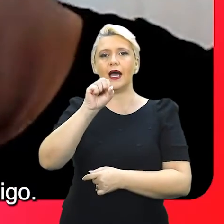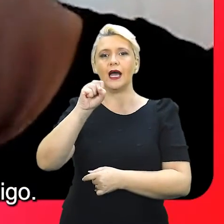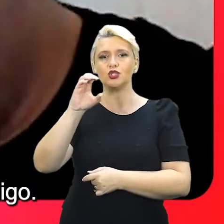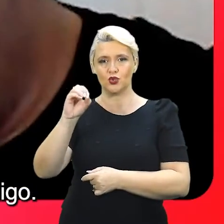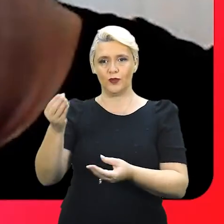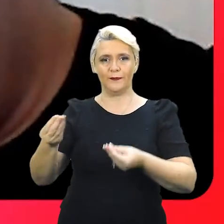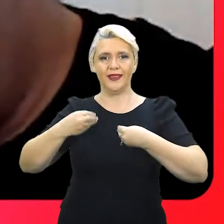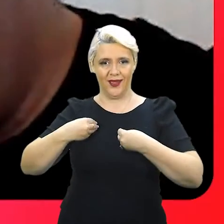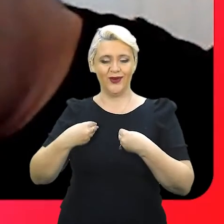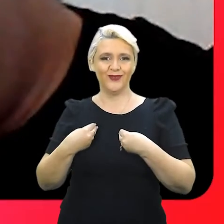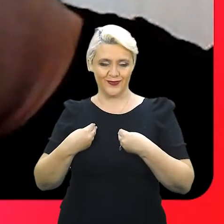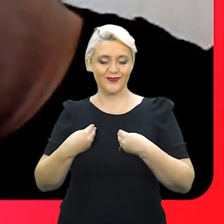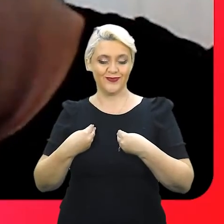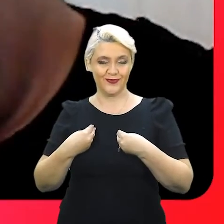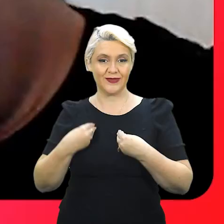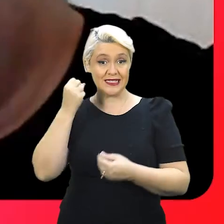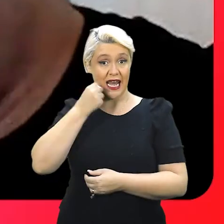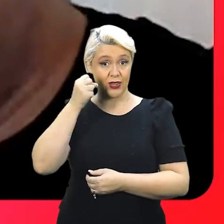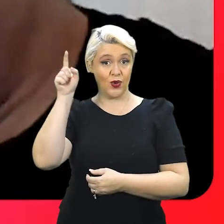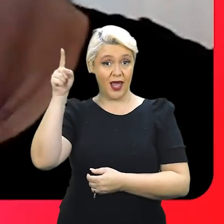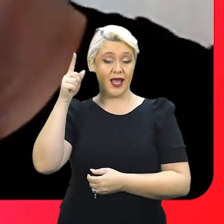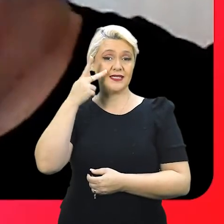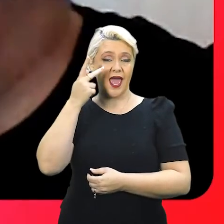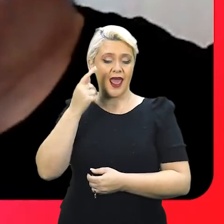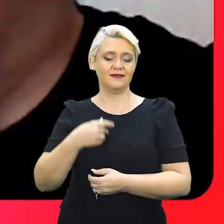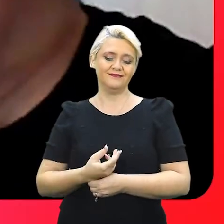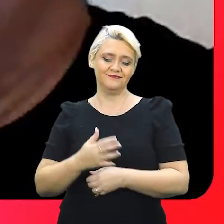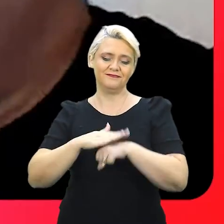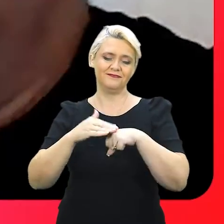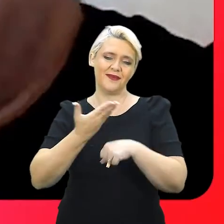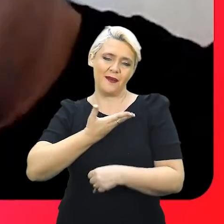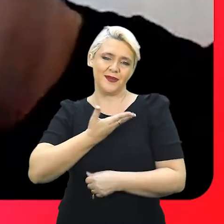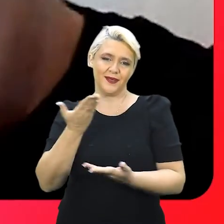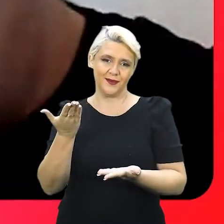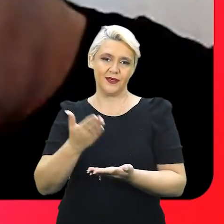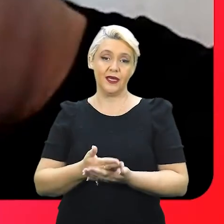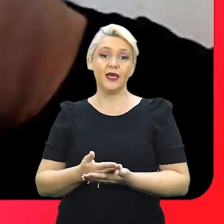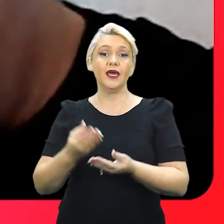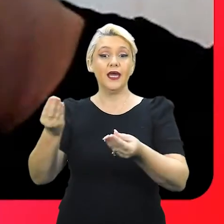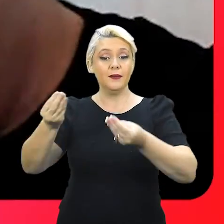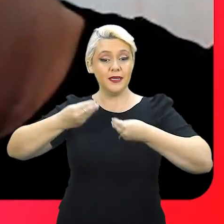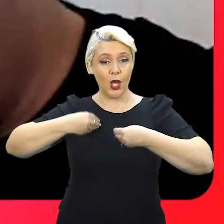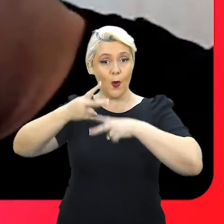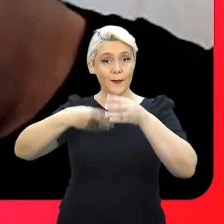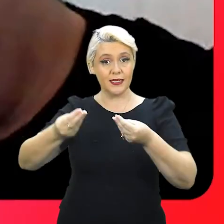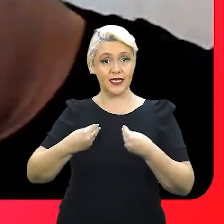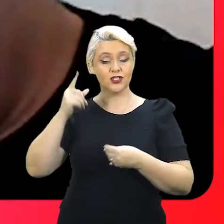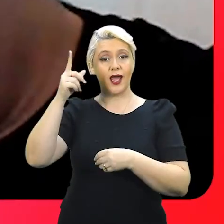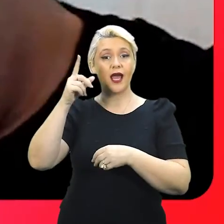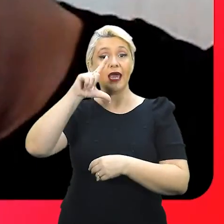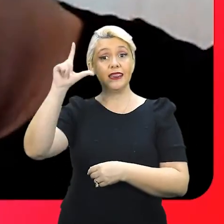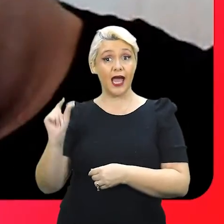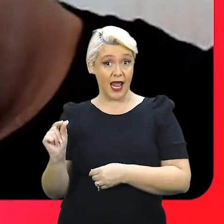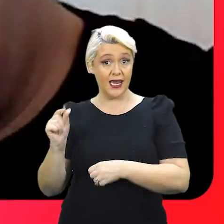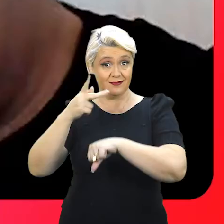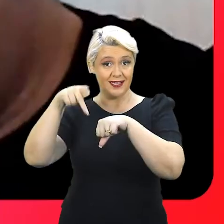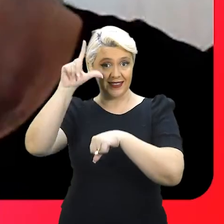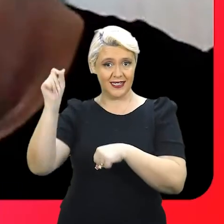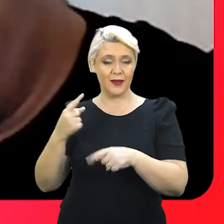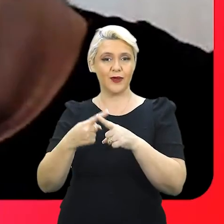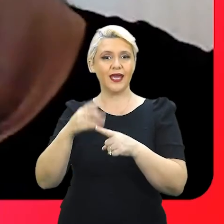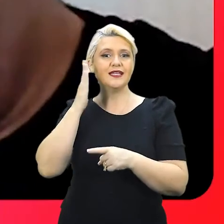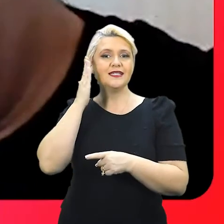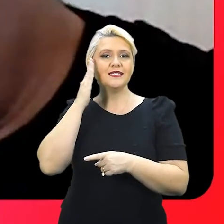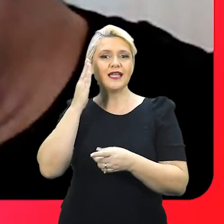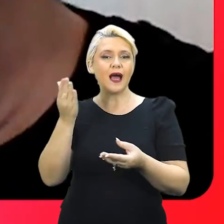do Ceará, meu amigo, querido Tasso. O Tasso me trouxe de presente de Nápoles, na Itália. Ele sabe que eu gosto